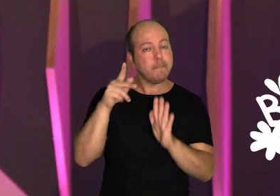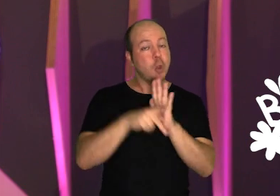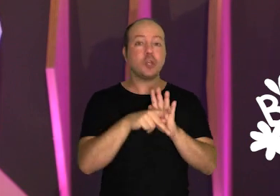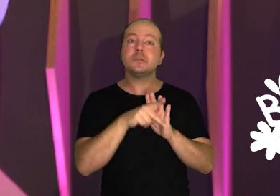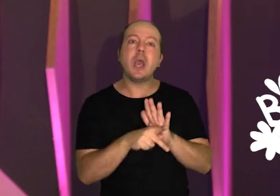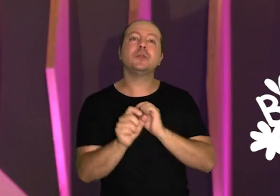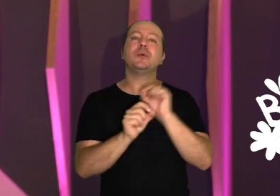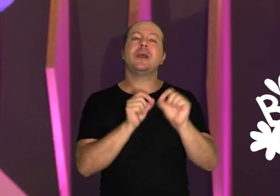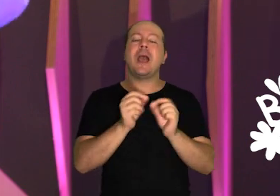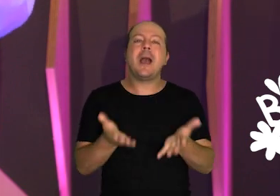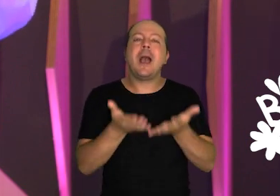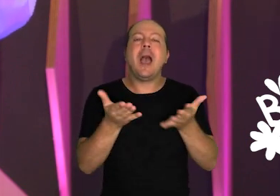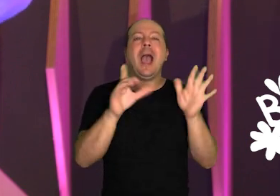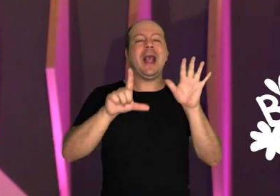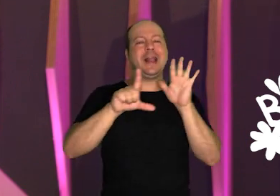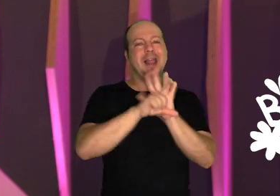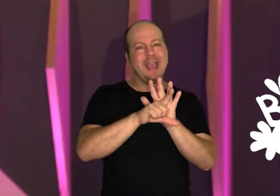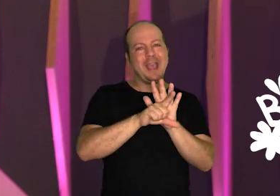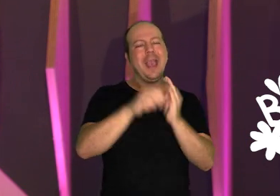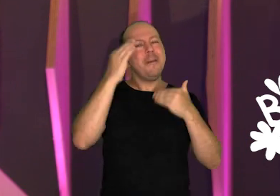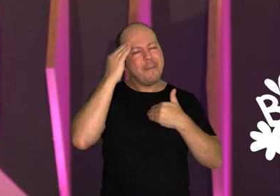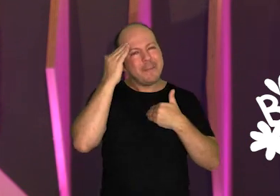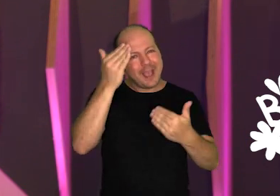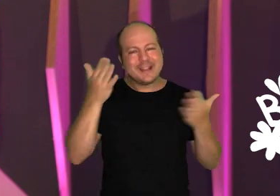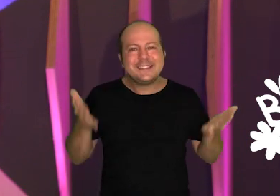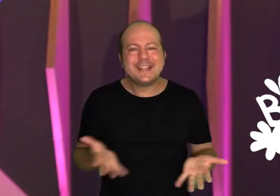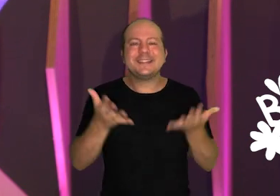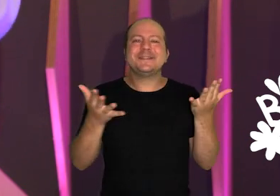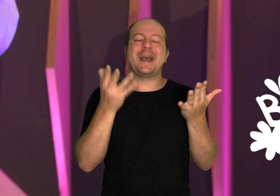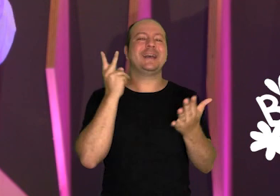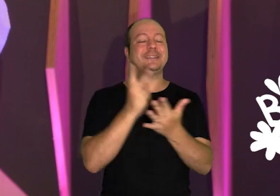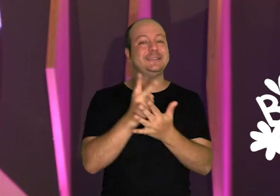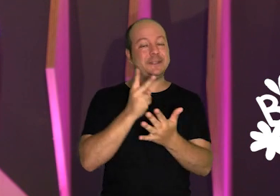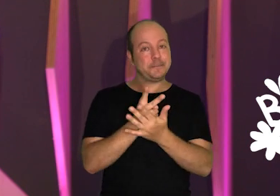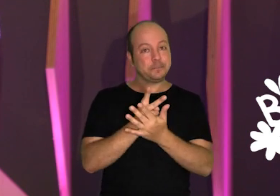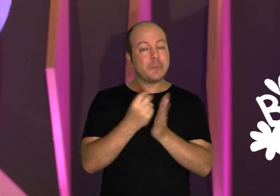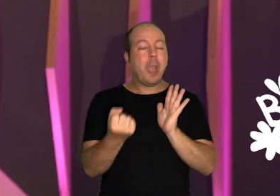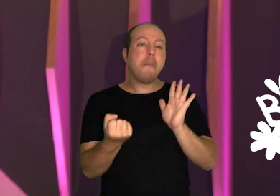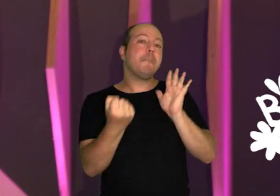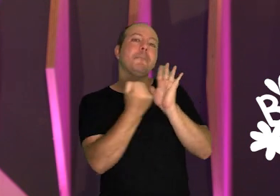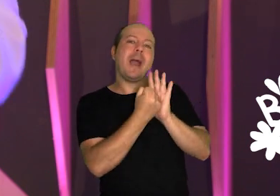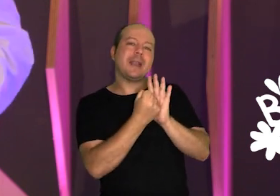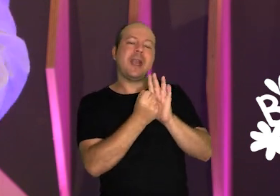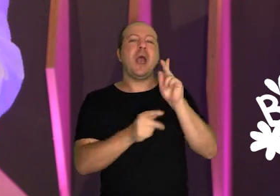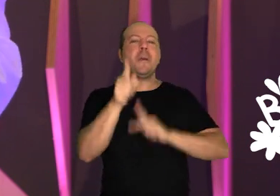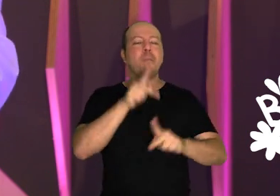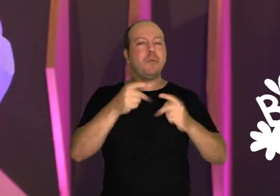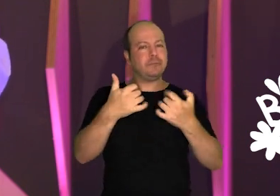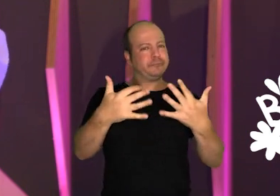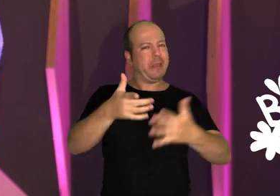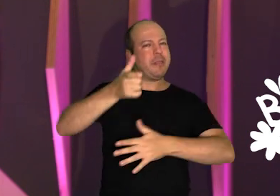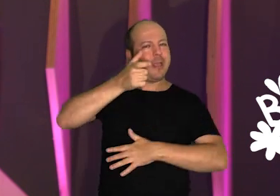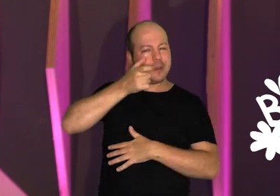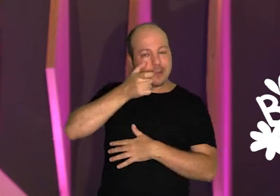projetos através das leis de incentivo. Obrigada por nos incentivar, sendo elo entre as marcas e seus públicos de